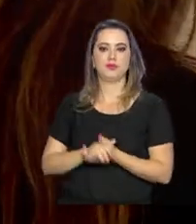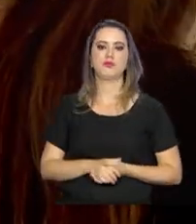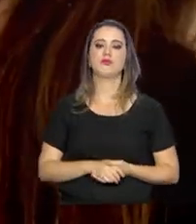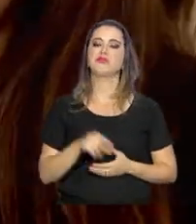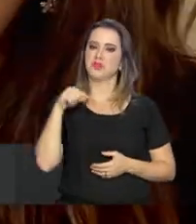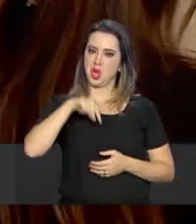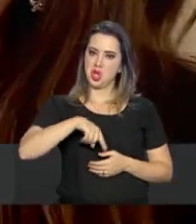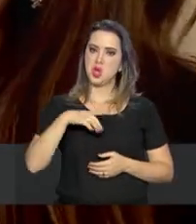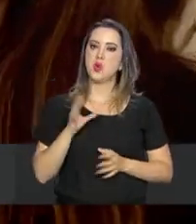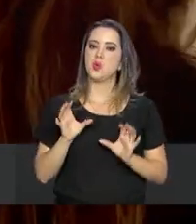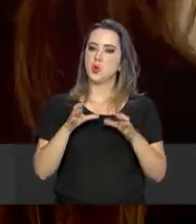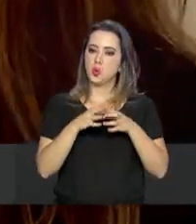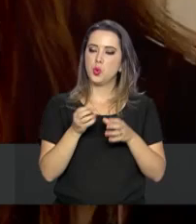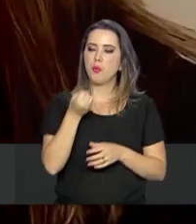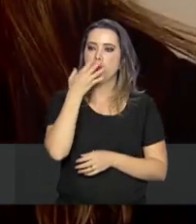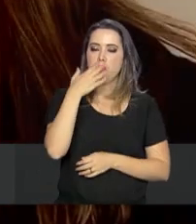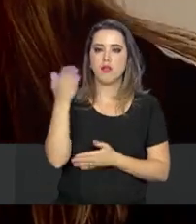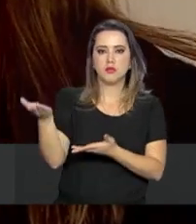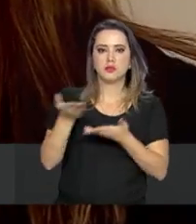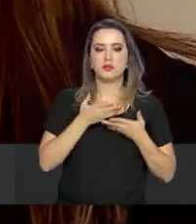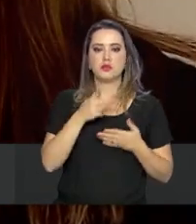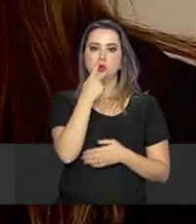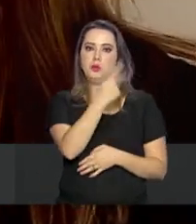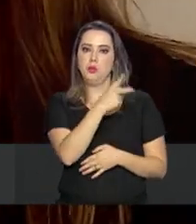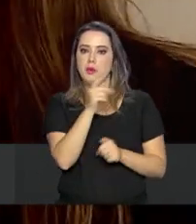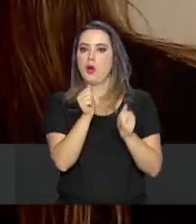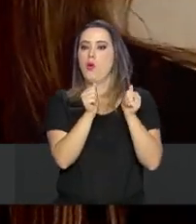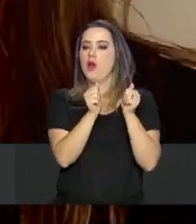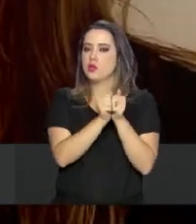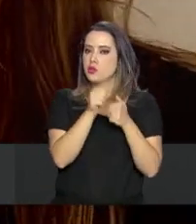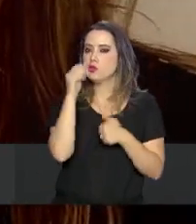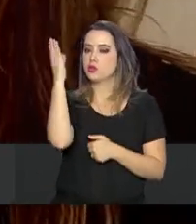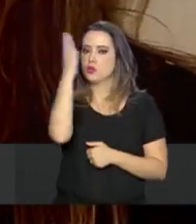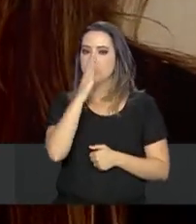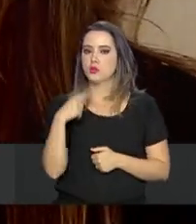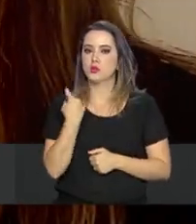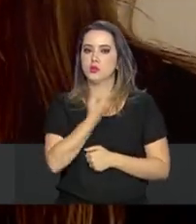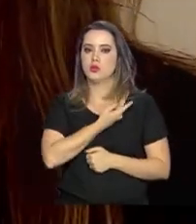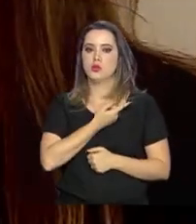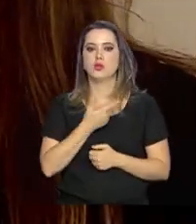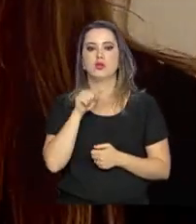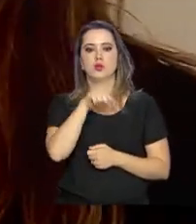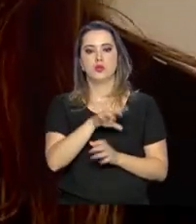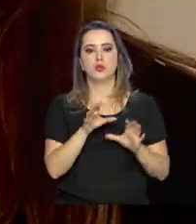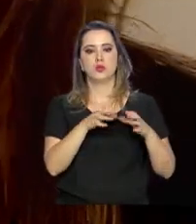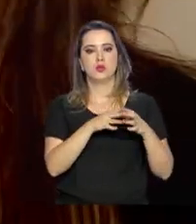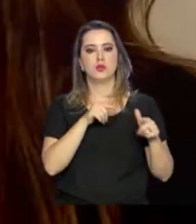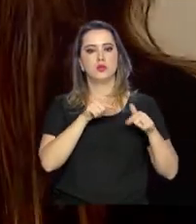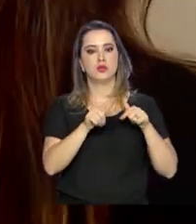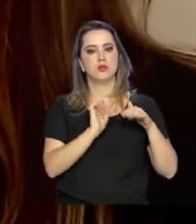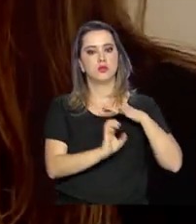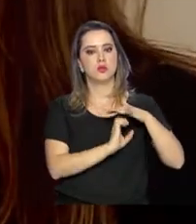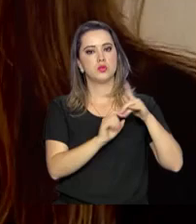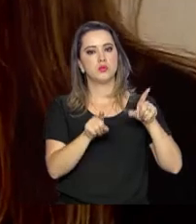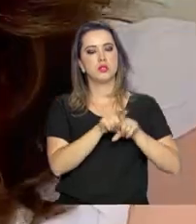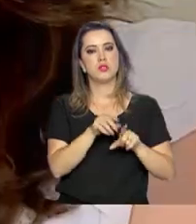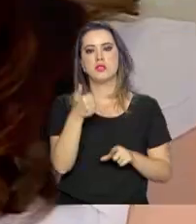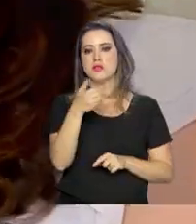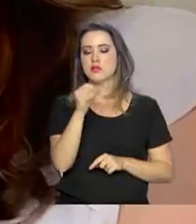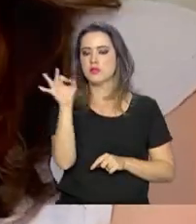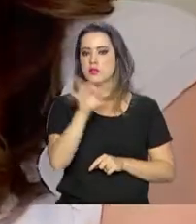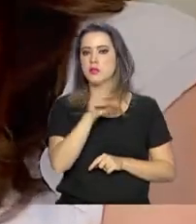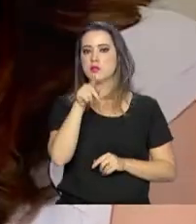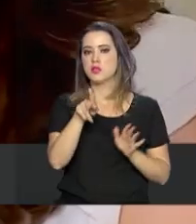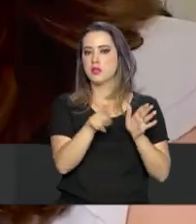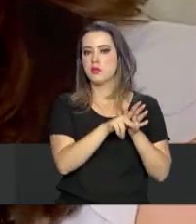recebida pela colônia de brasileiros e pelos paraguaios. E hoje nossos funcionários são 100% paraguaios e temos uma excelente relação. Viver